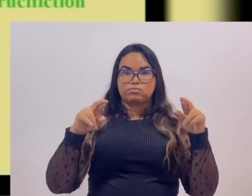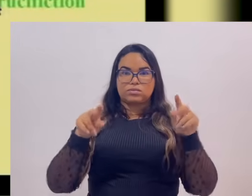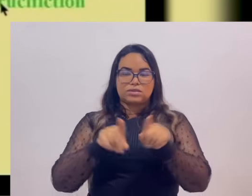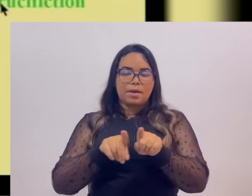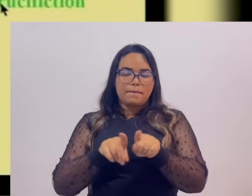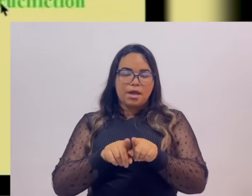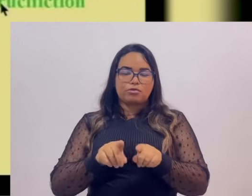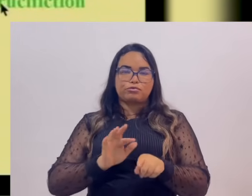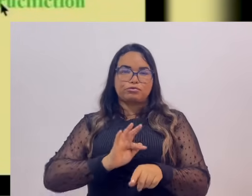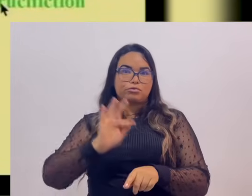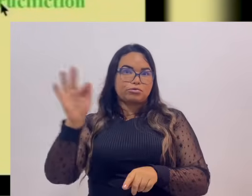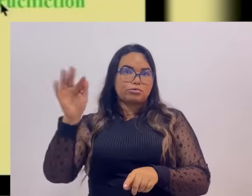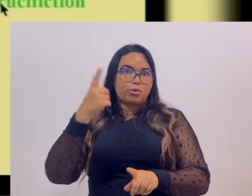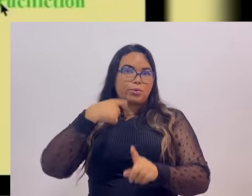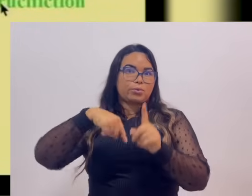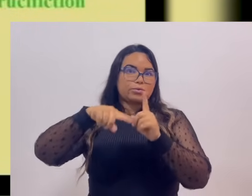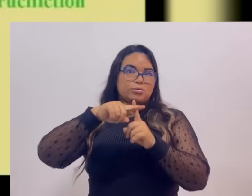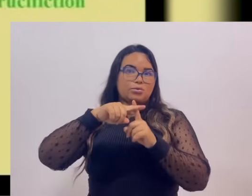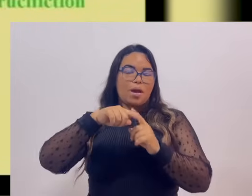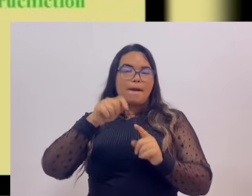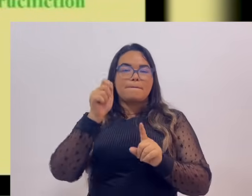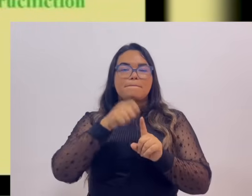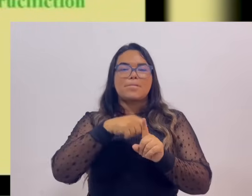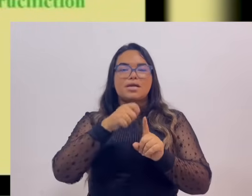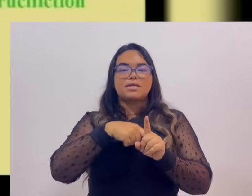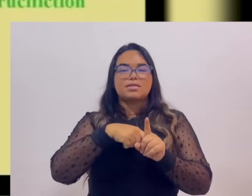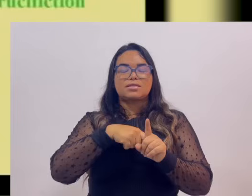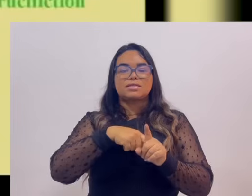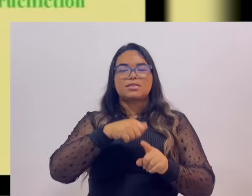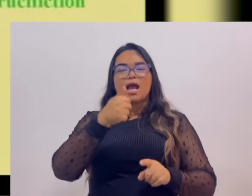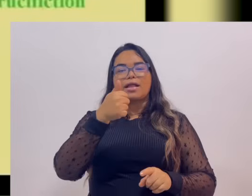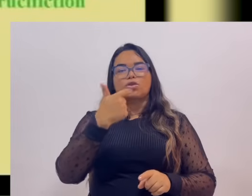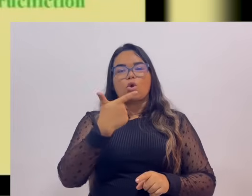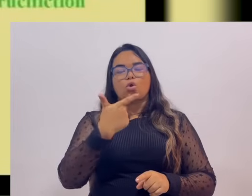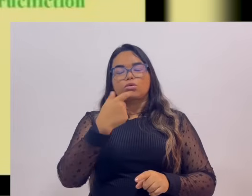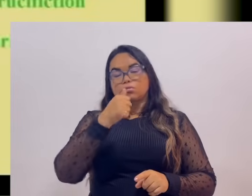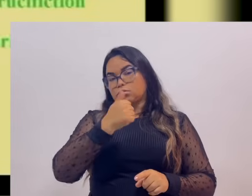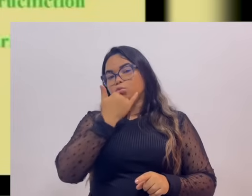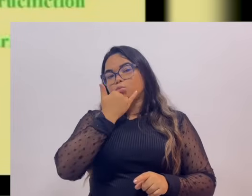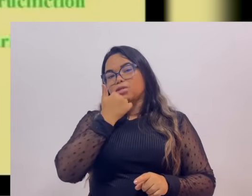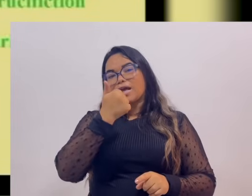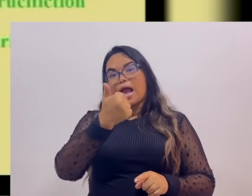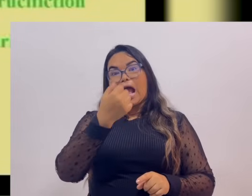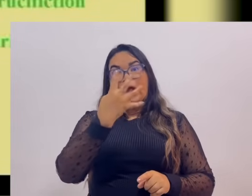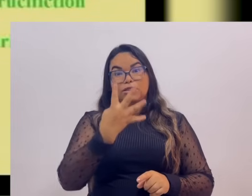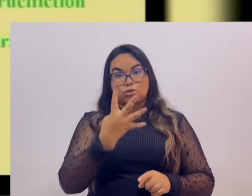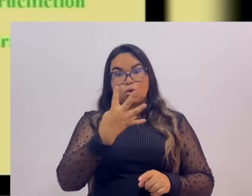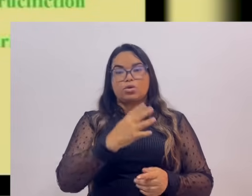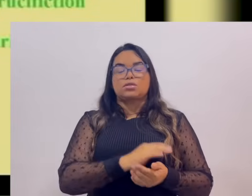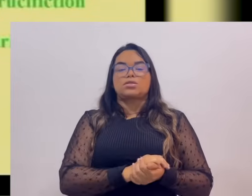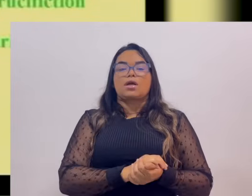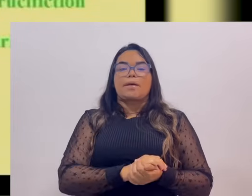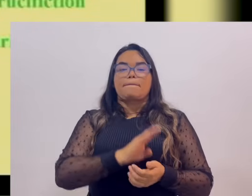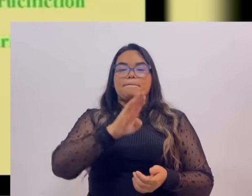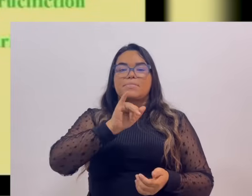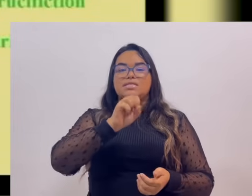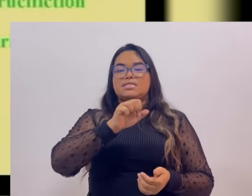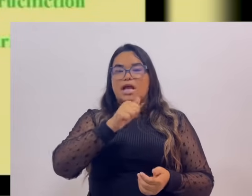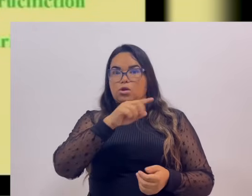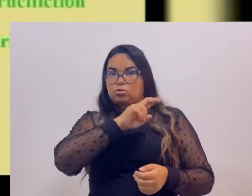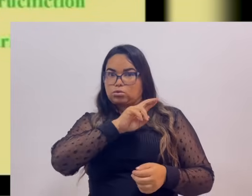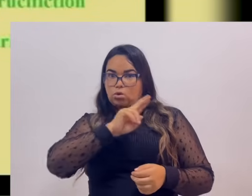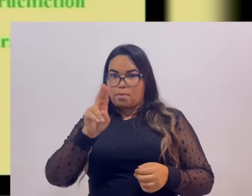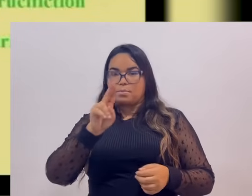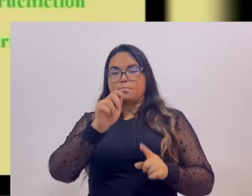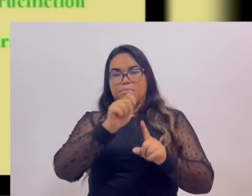judaica que representava o sacrifício do cordeiro representava a crucifixão notem que era no mês de Nissan 14